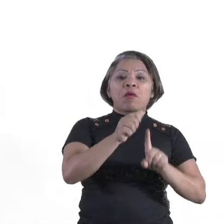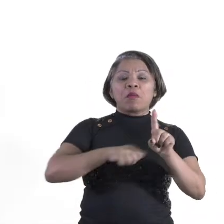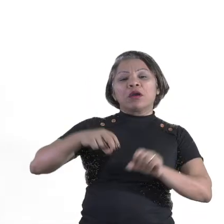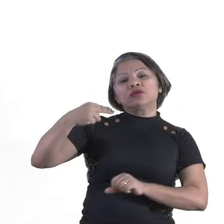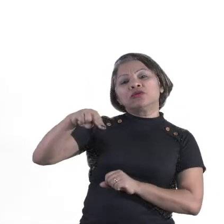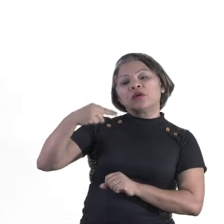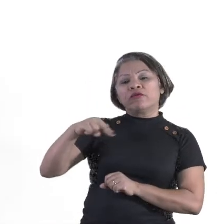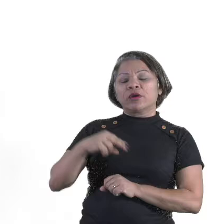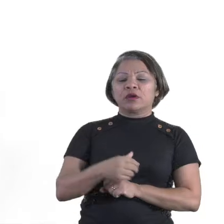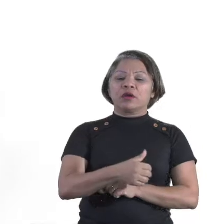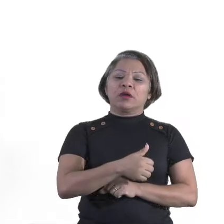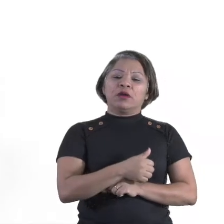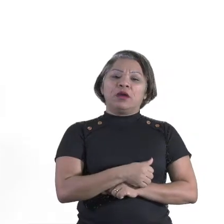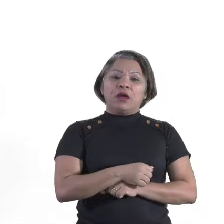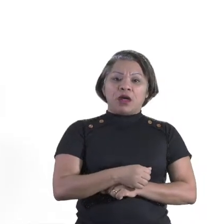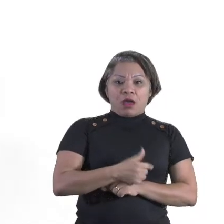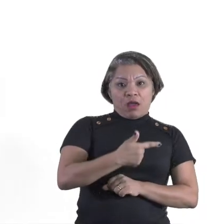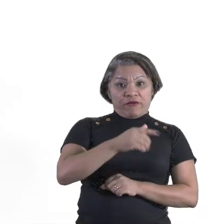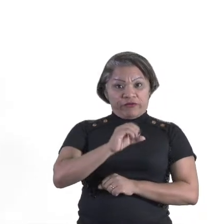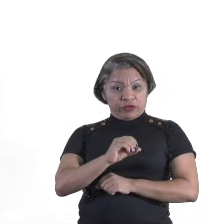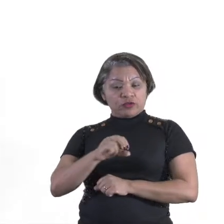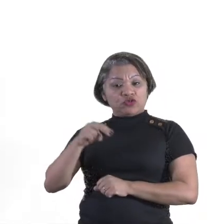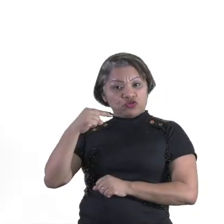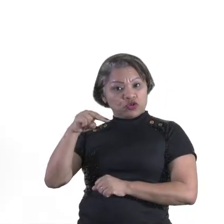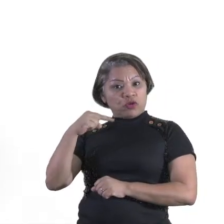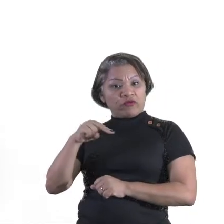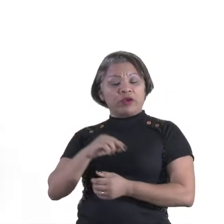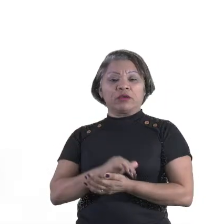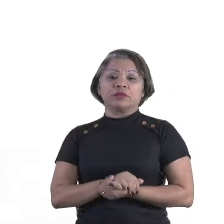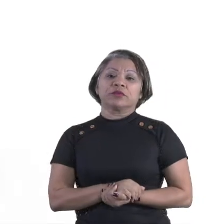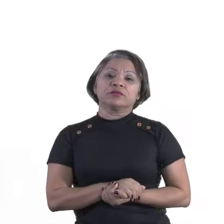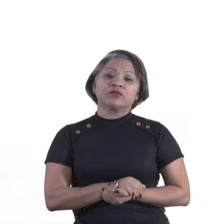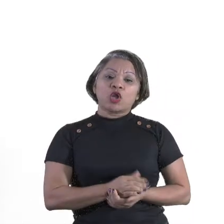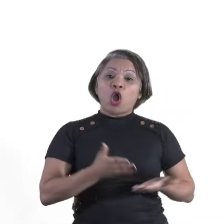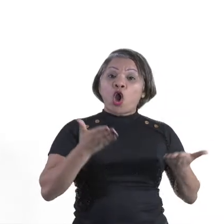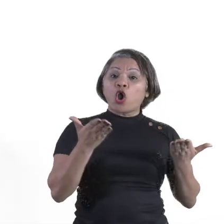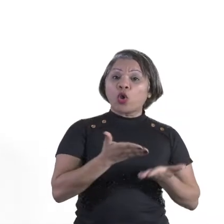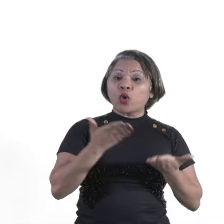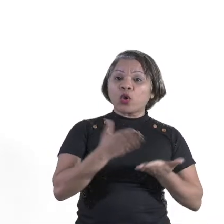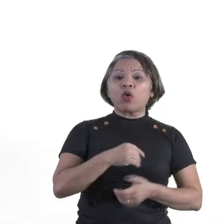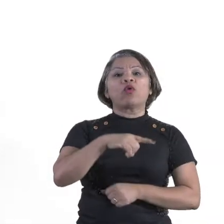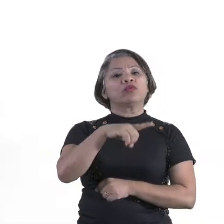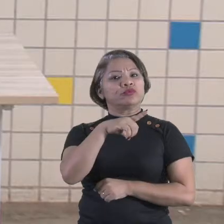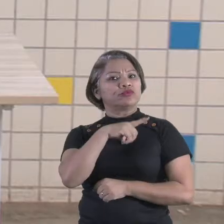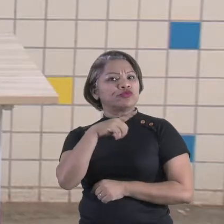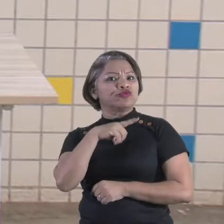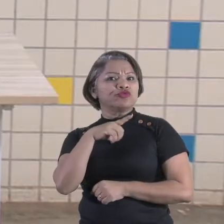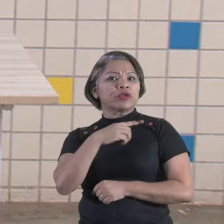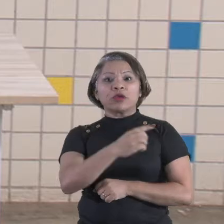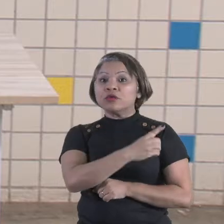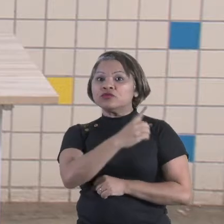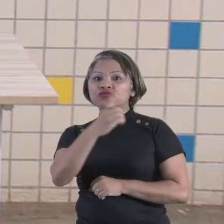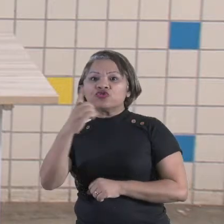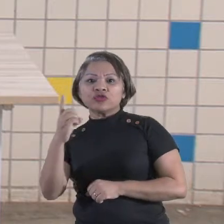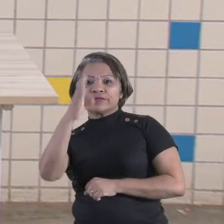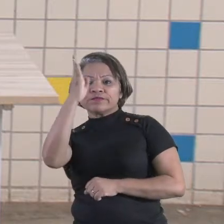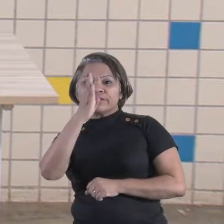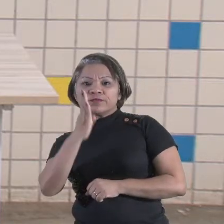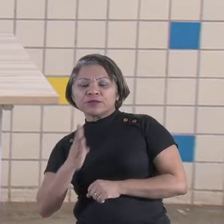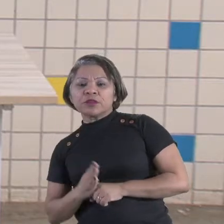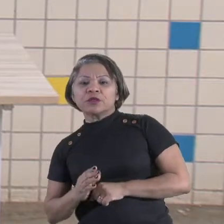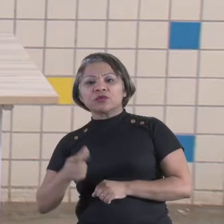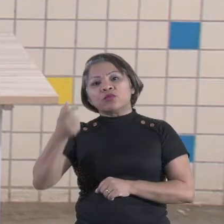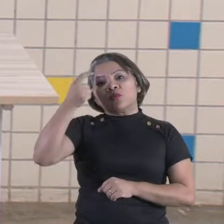essa, 20 de novembro, que hoje nós comemoramos o Dia da Consciência Negra, que é um dia que nós